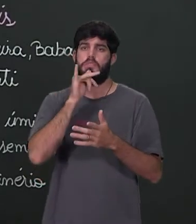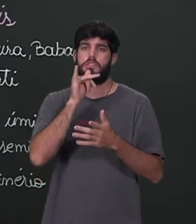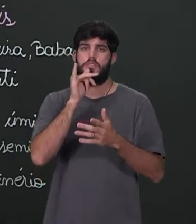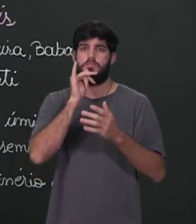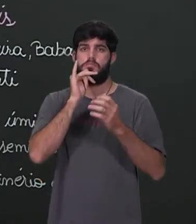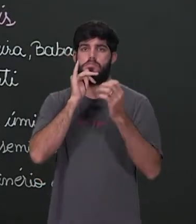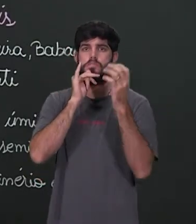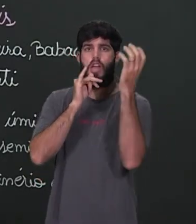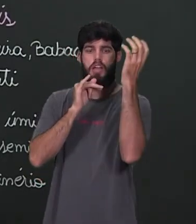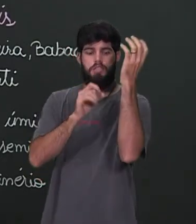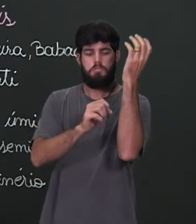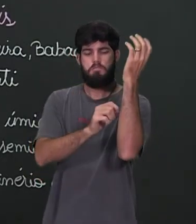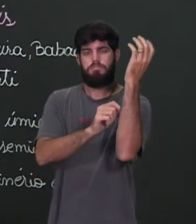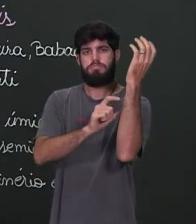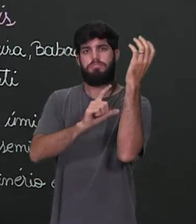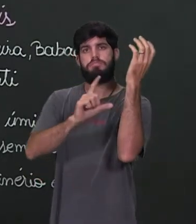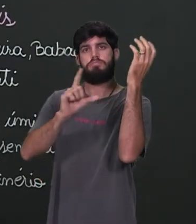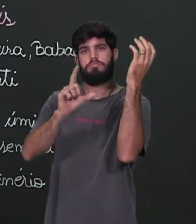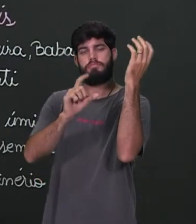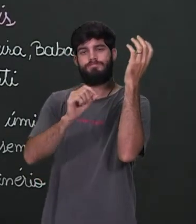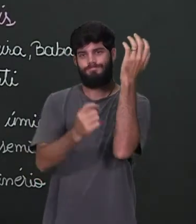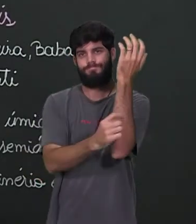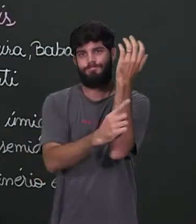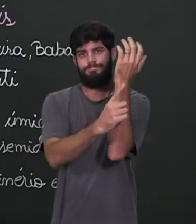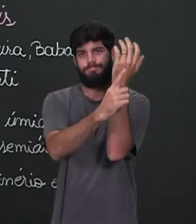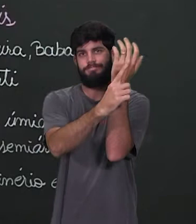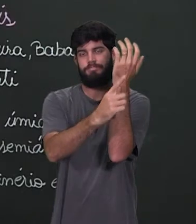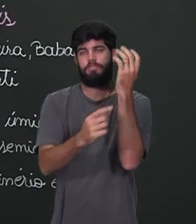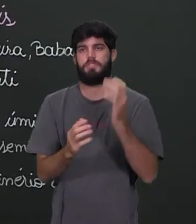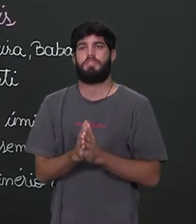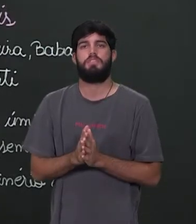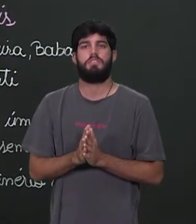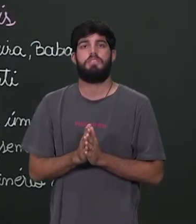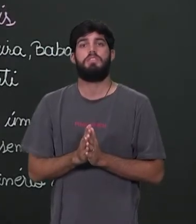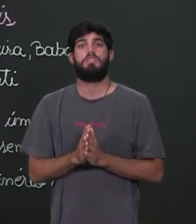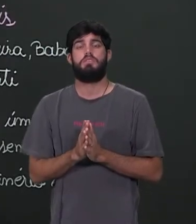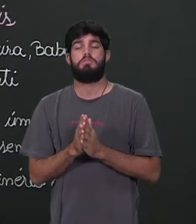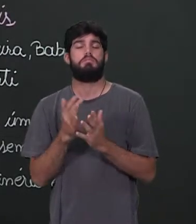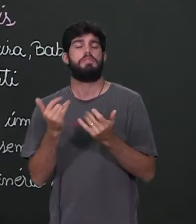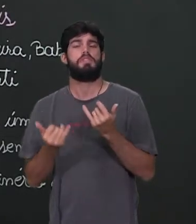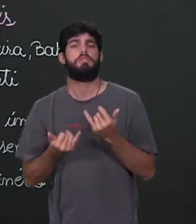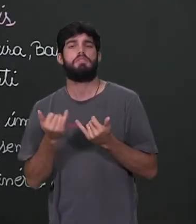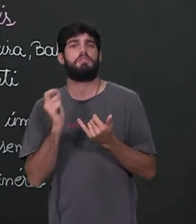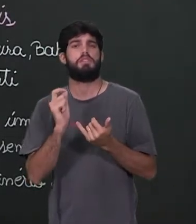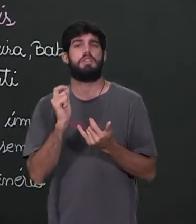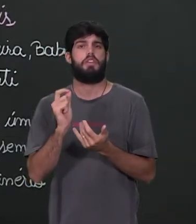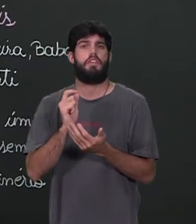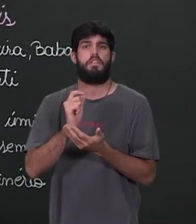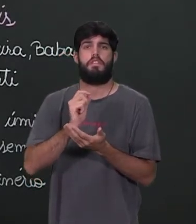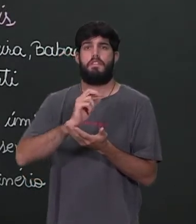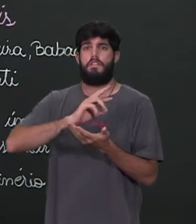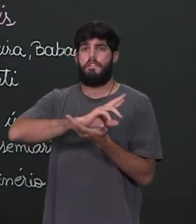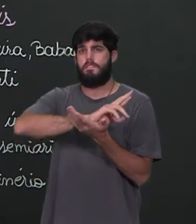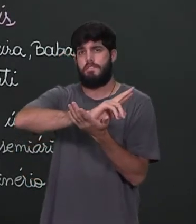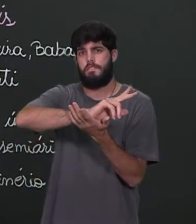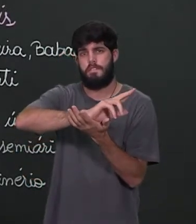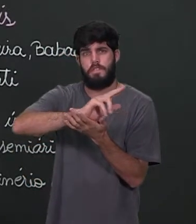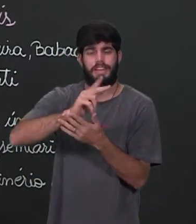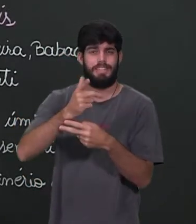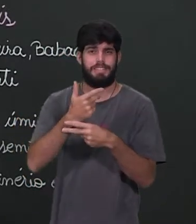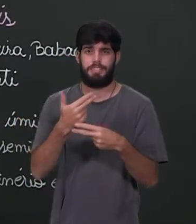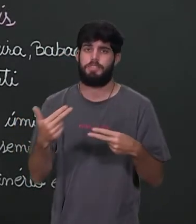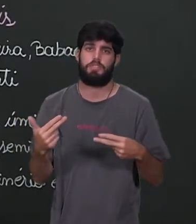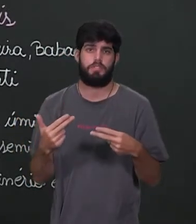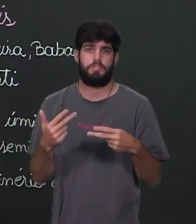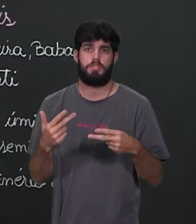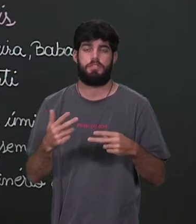obter mais luz, não são parasitas. Então, nessa brincadeira, eu tenho uma grande diversidade de estratos de